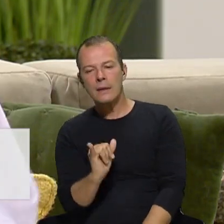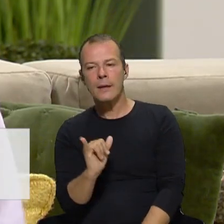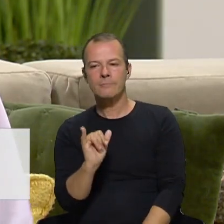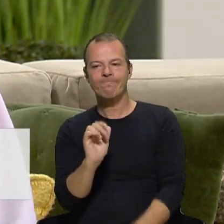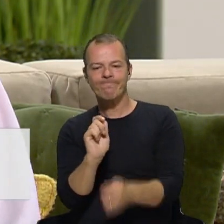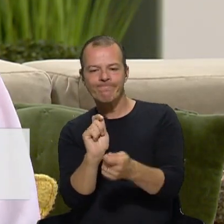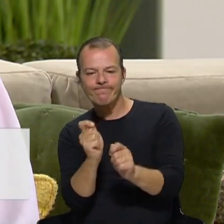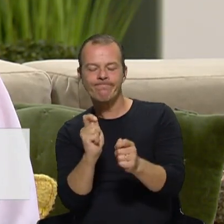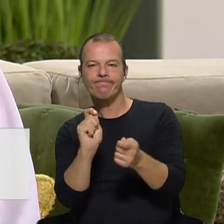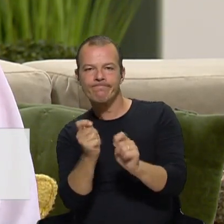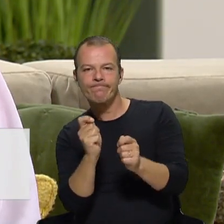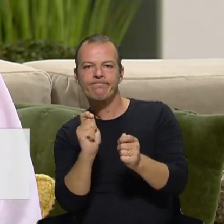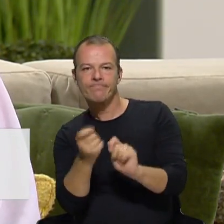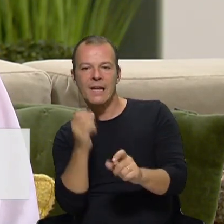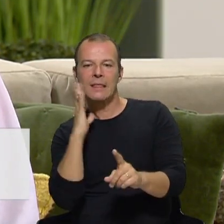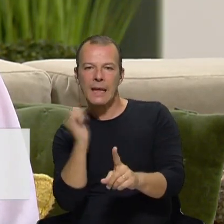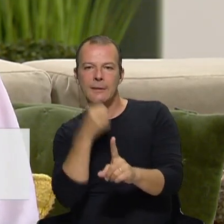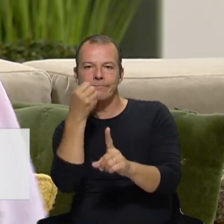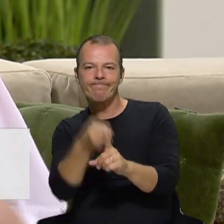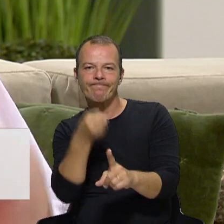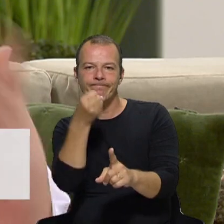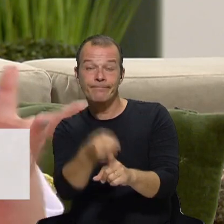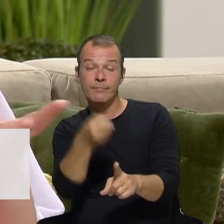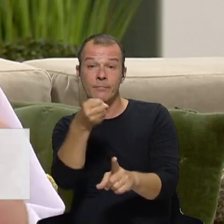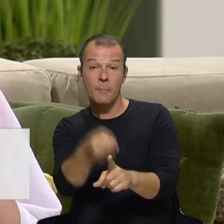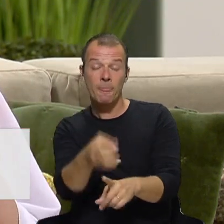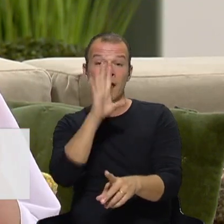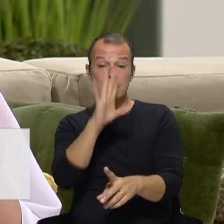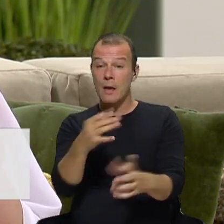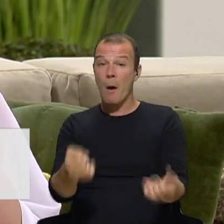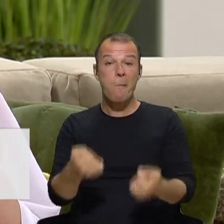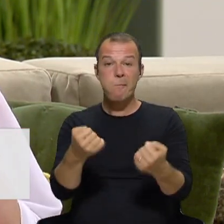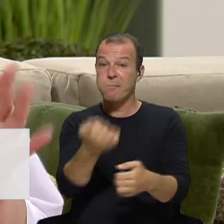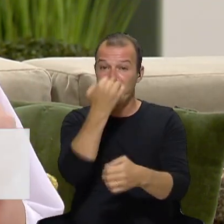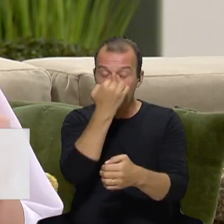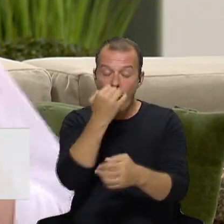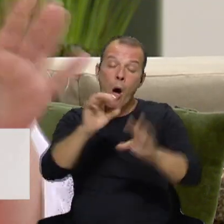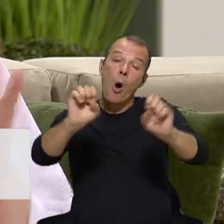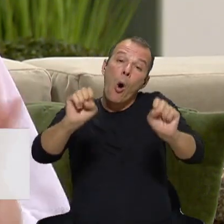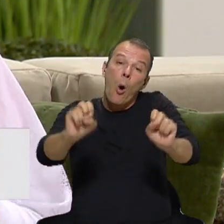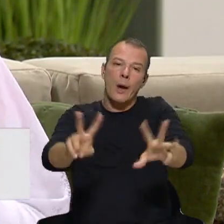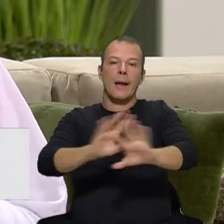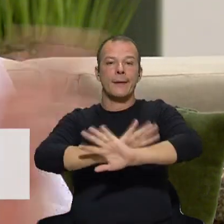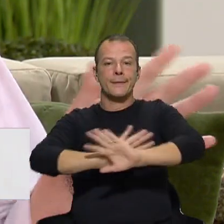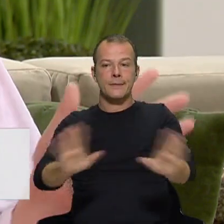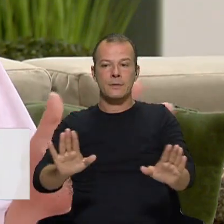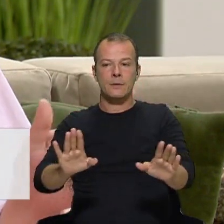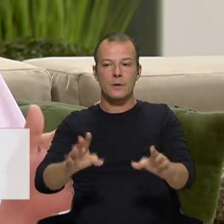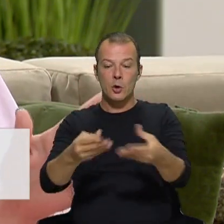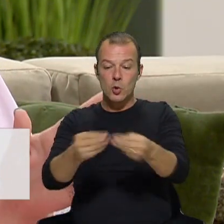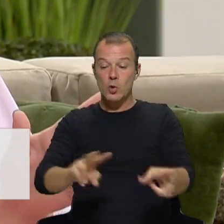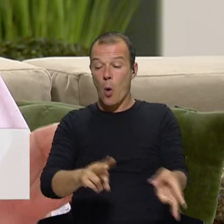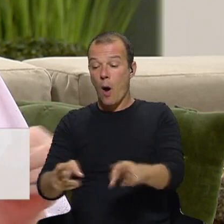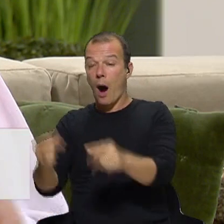tentando, tentando. E quando, quando vejo que não consigo, ok, então há outra